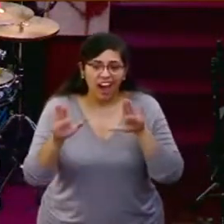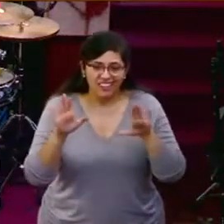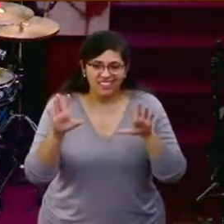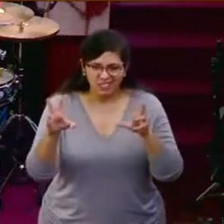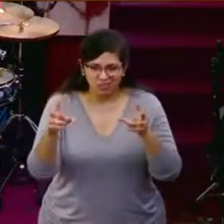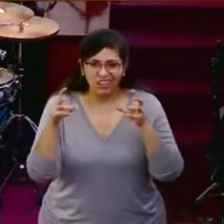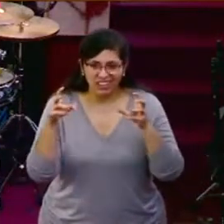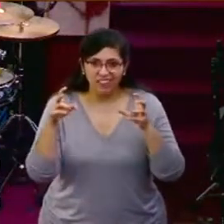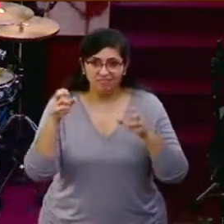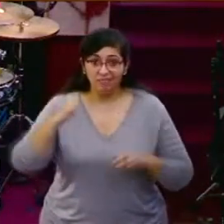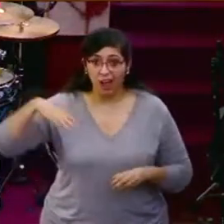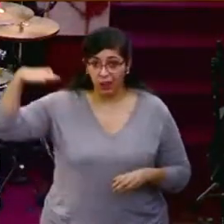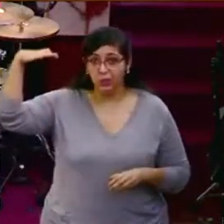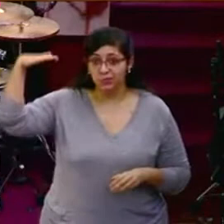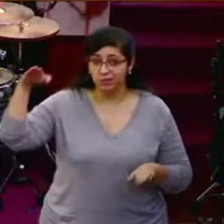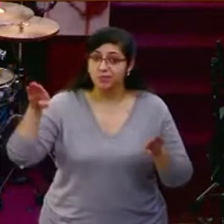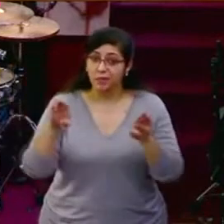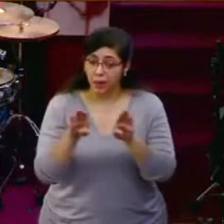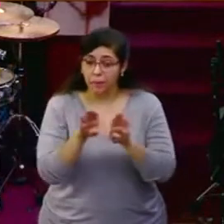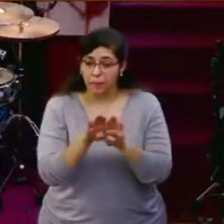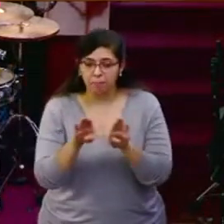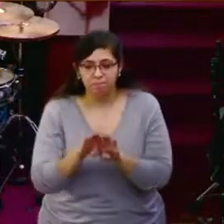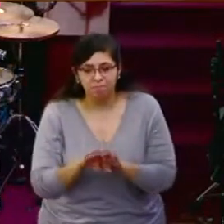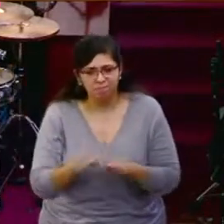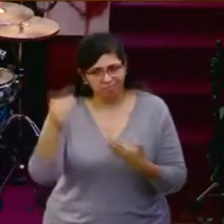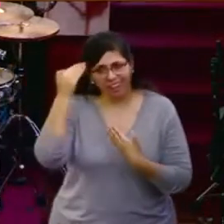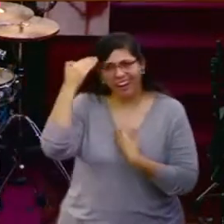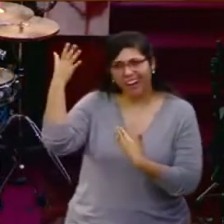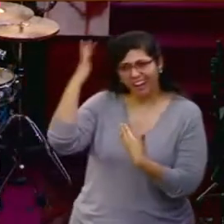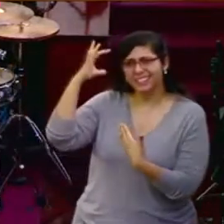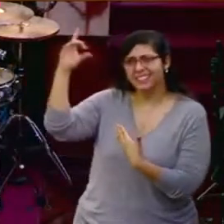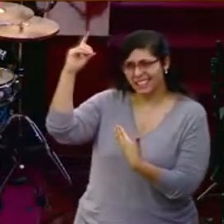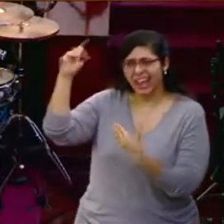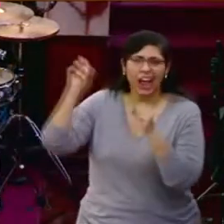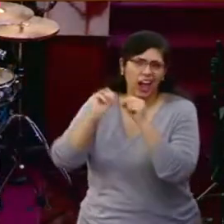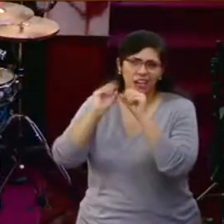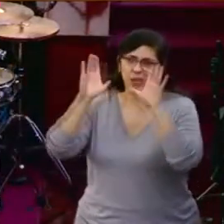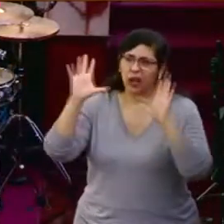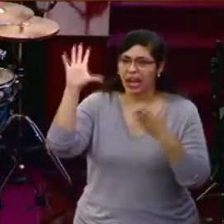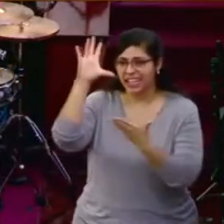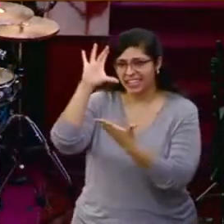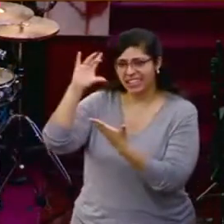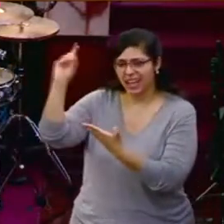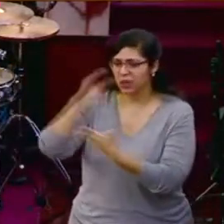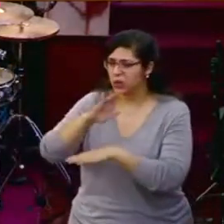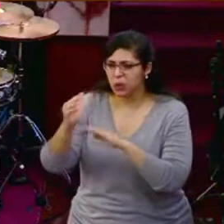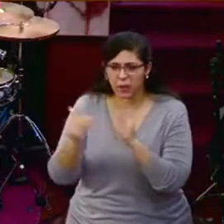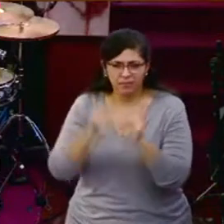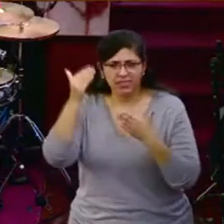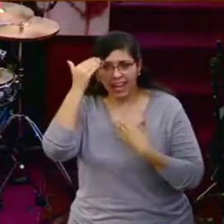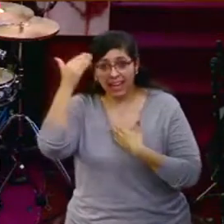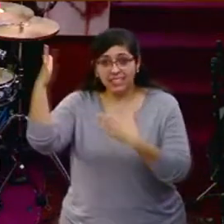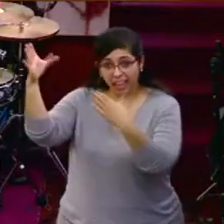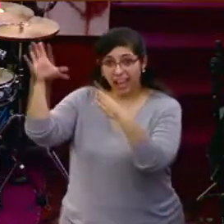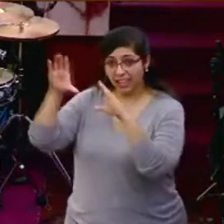adultos eles dizem glória a deus obrigado deus quero agradecer ao senhor por tudo aquilo que o senhor